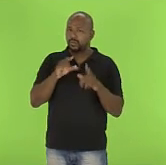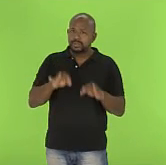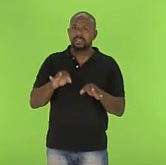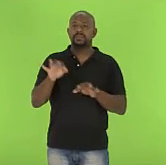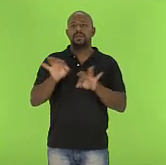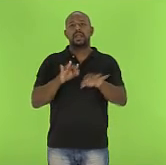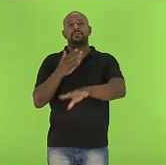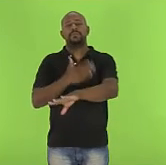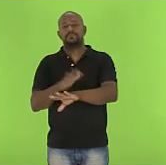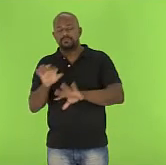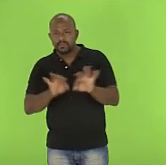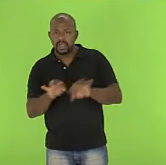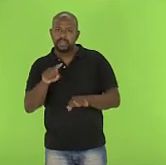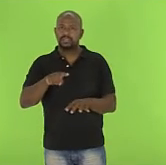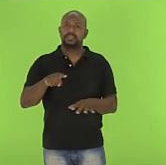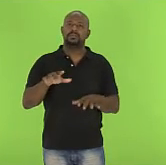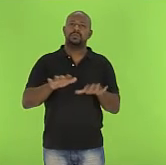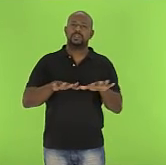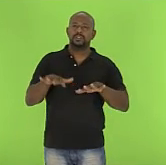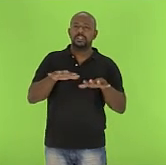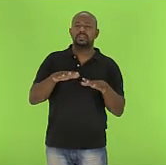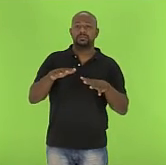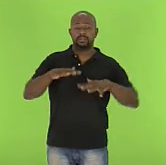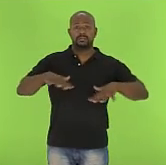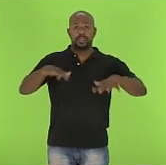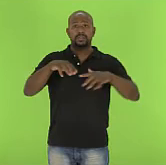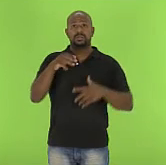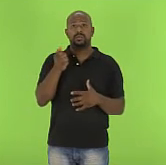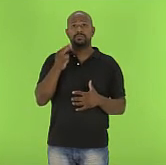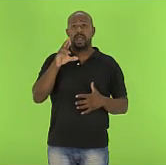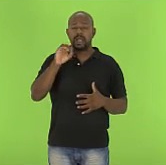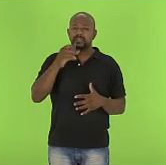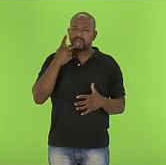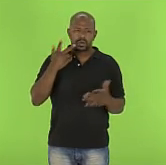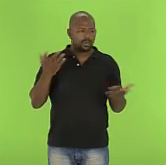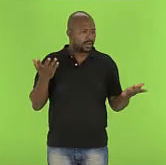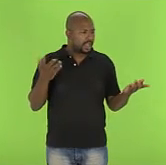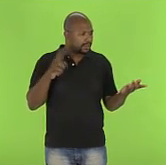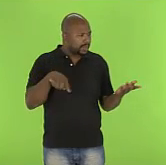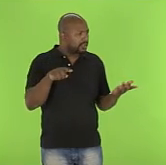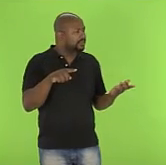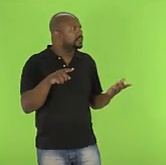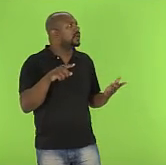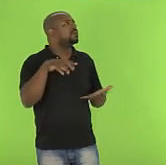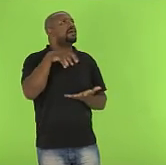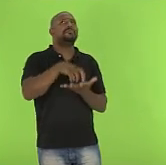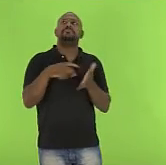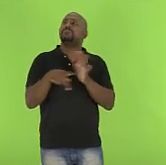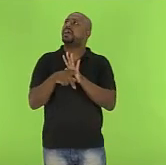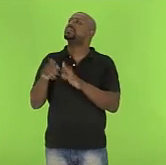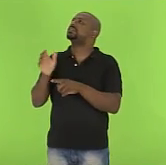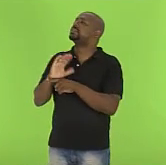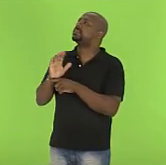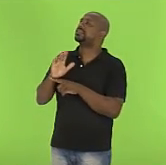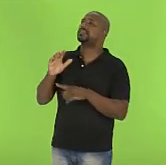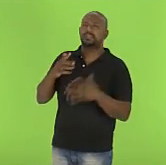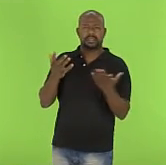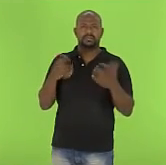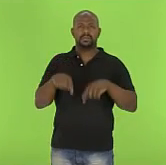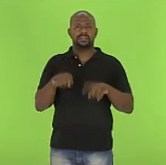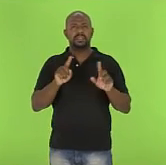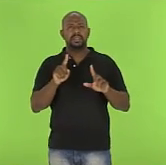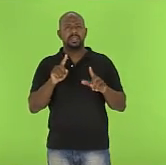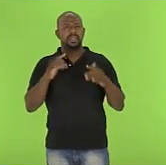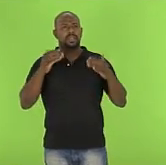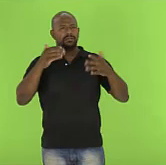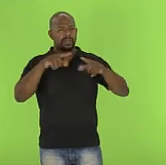gente conseguiu para preparar esse projeto, né? Espaço esse que o Márcio Libar chegou e falou, mas é uma base de cinema?